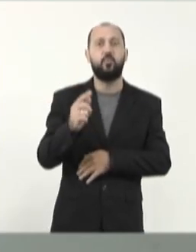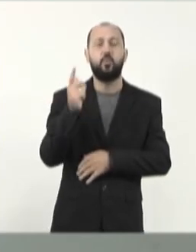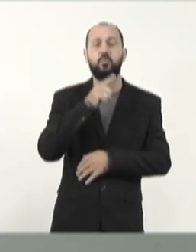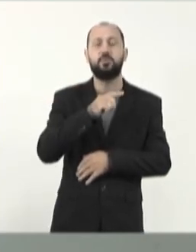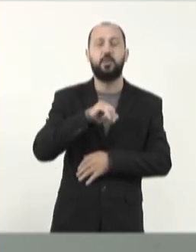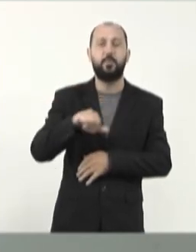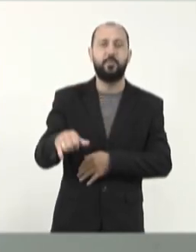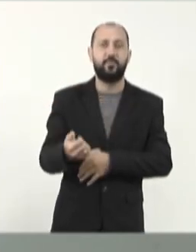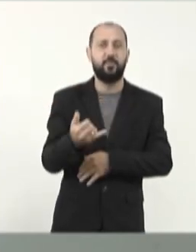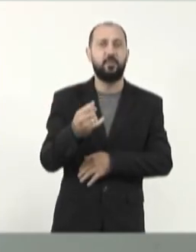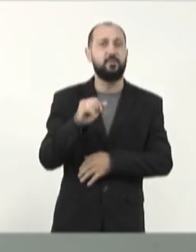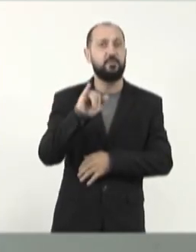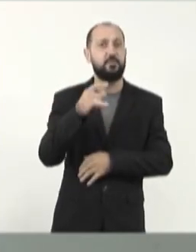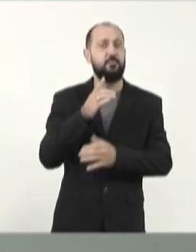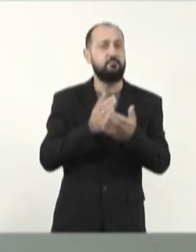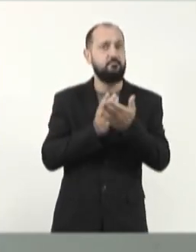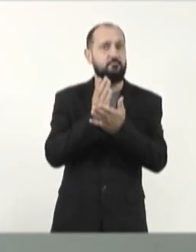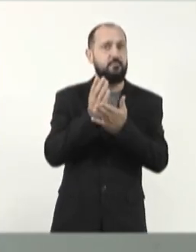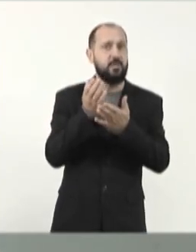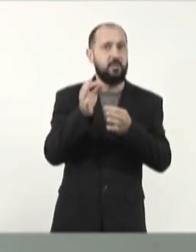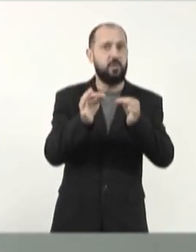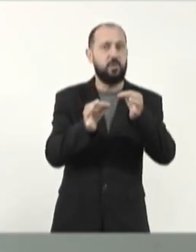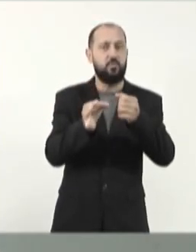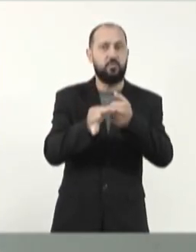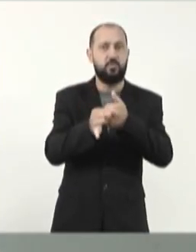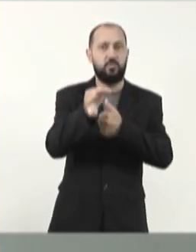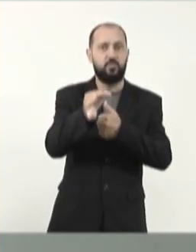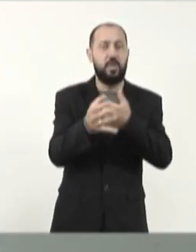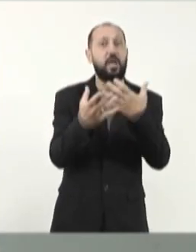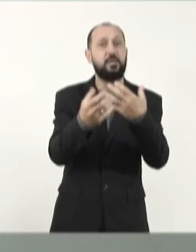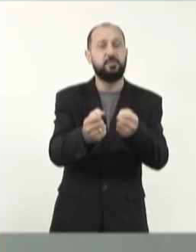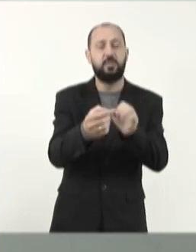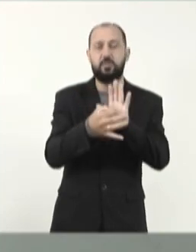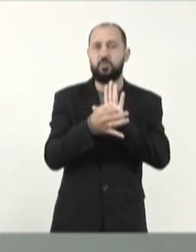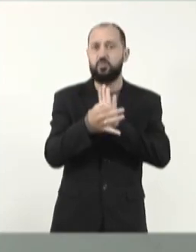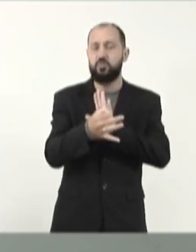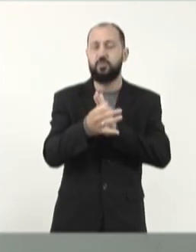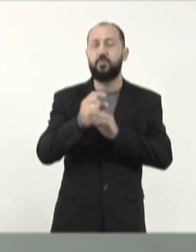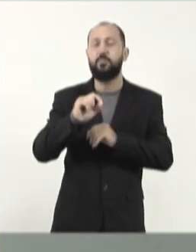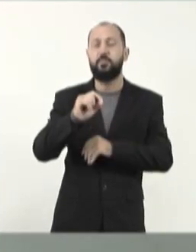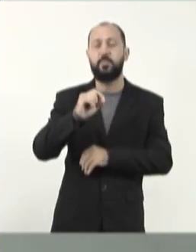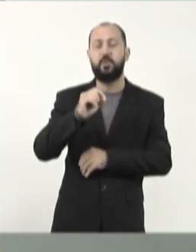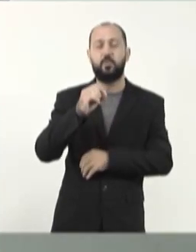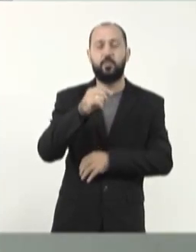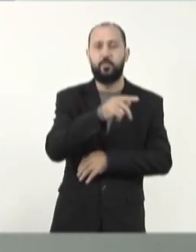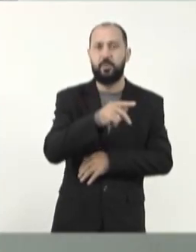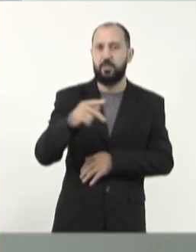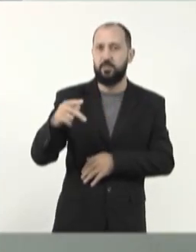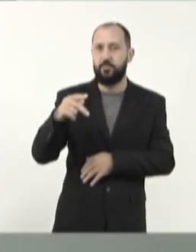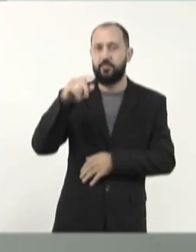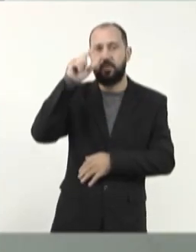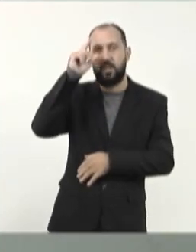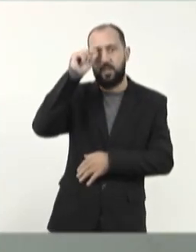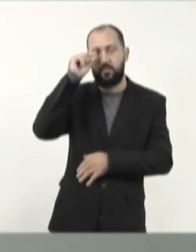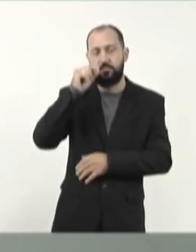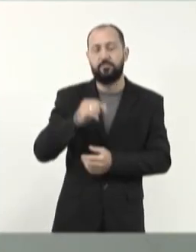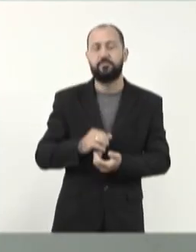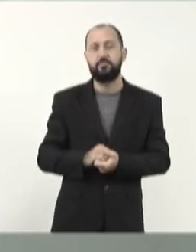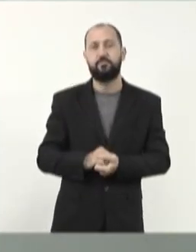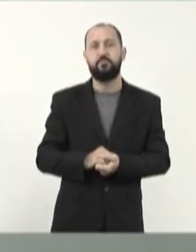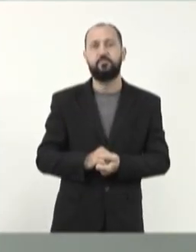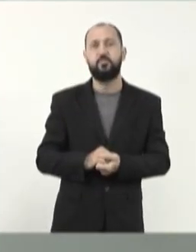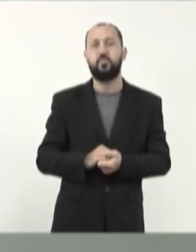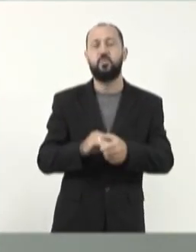se beneficiar caso ela seja acatada pelo Tribunal de Justiça, e indicação então apresentada pelo presidente Gerson Claro. Vamos